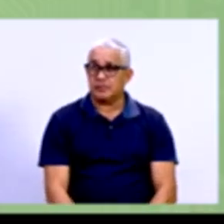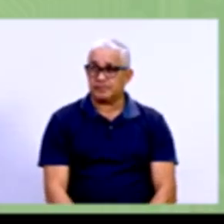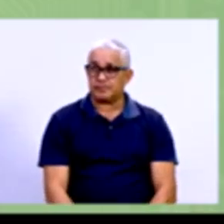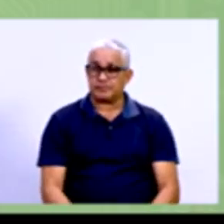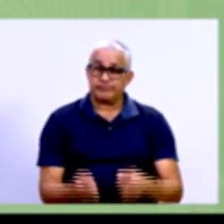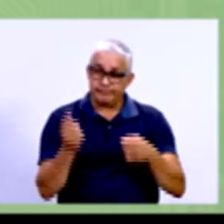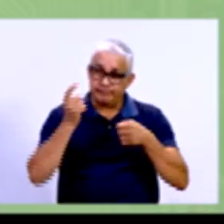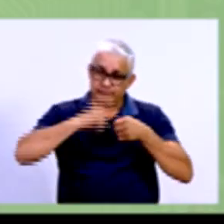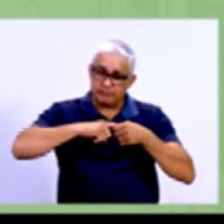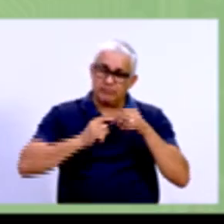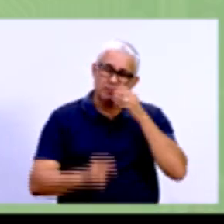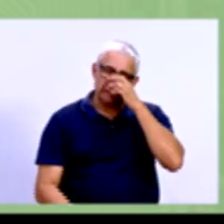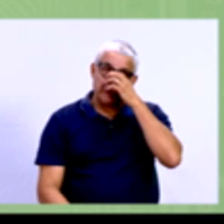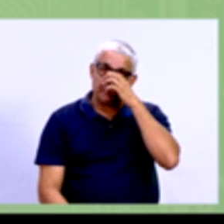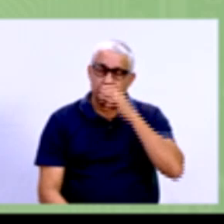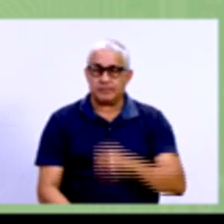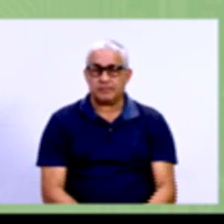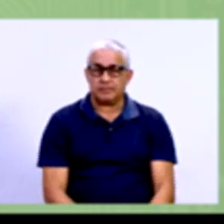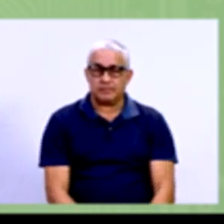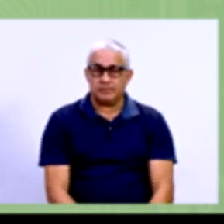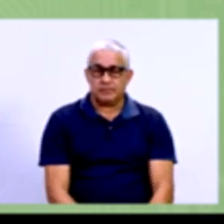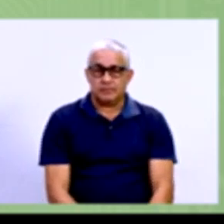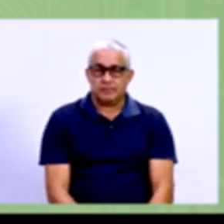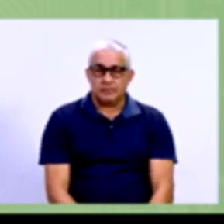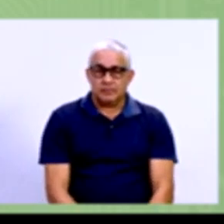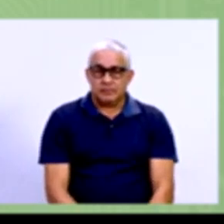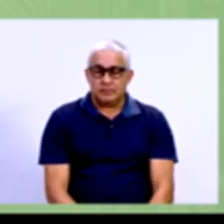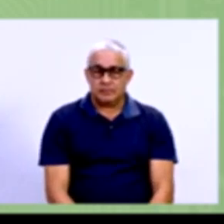Voltando aqui, a gente acabou de falar, só para